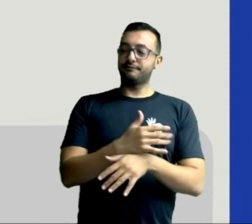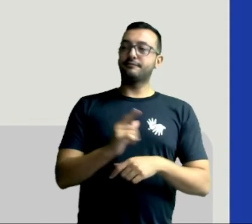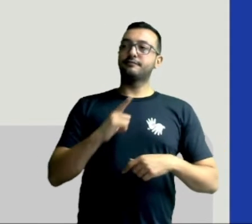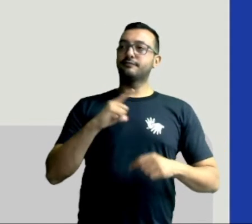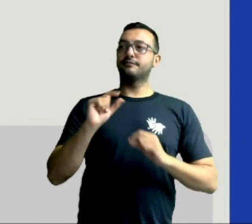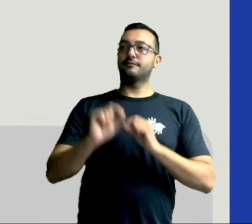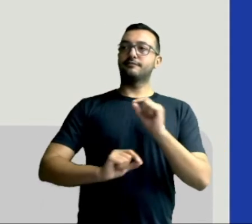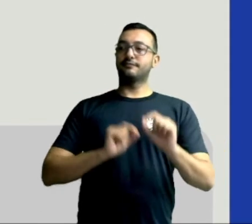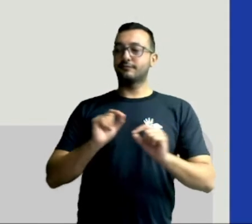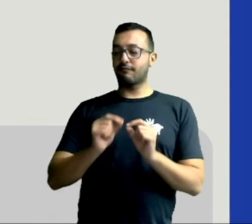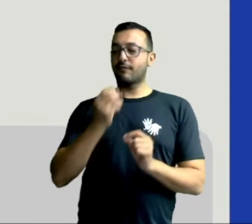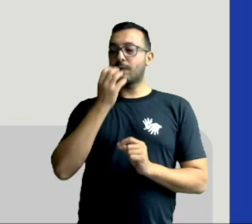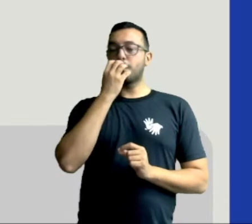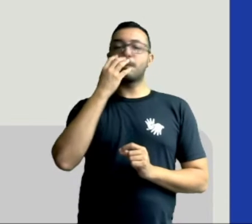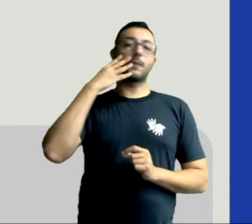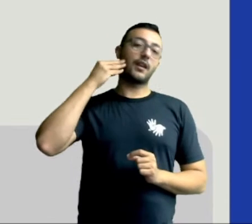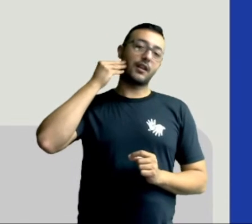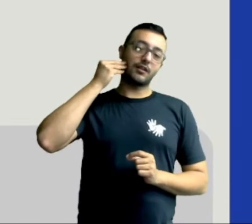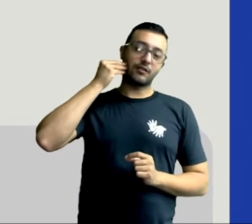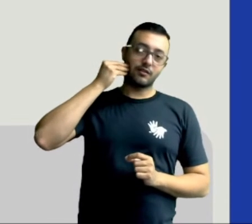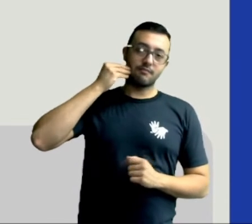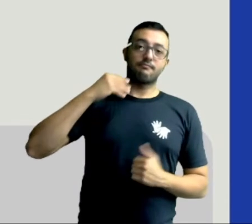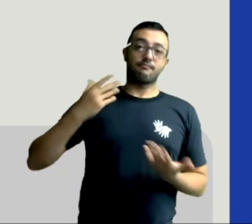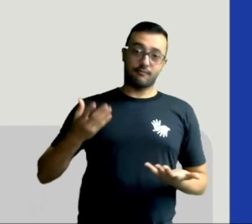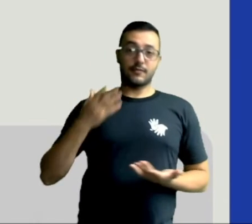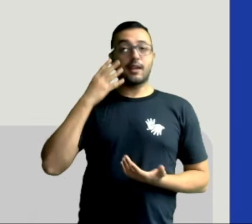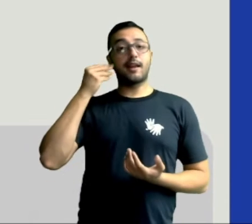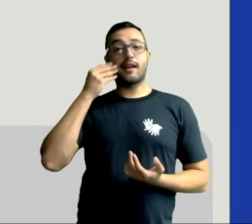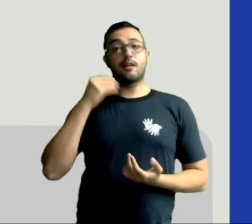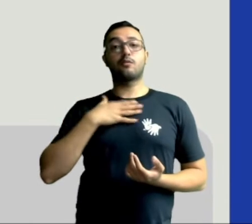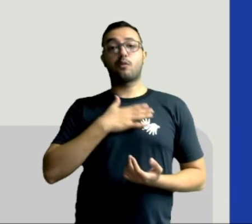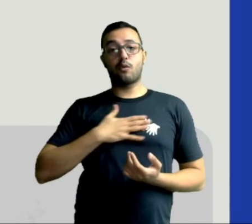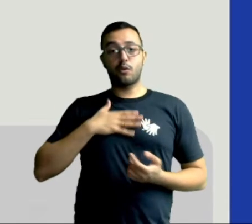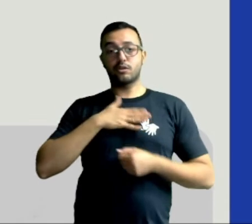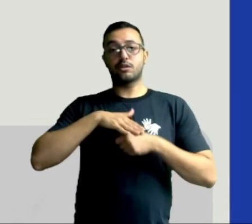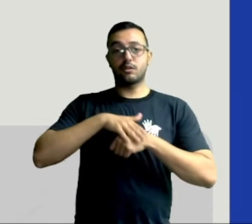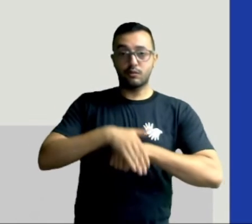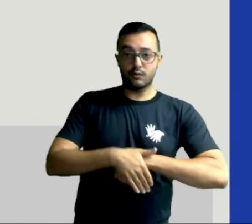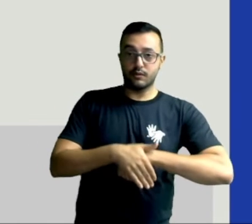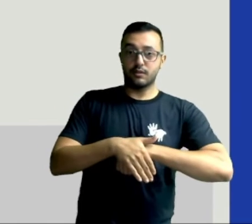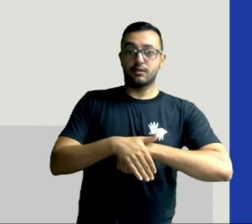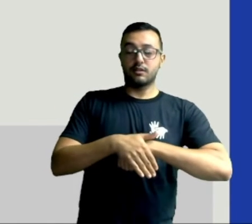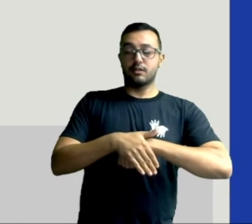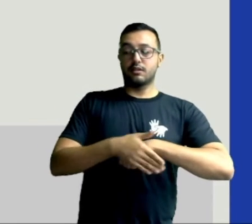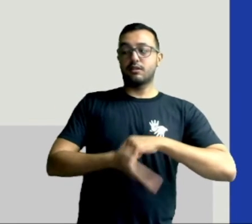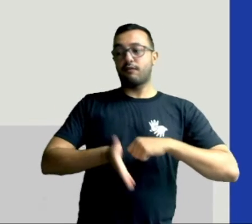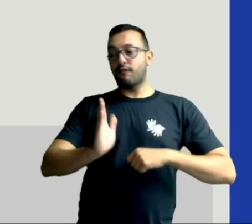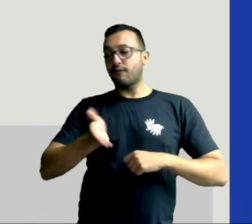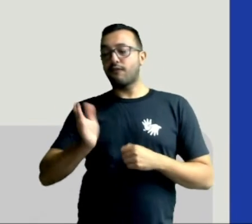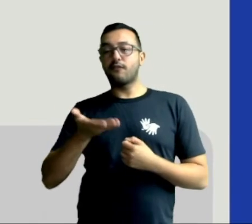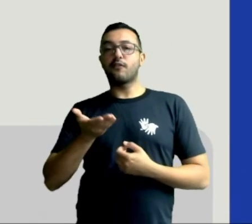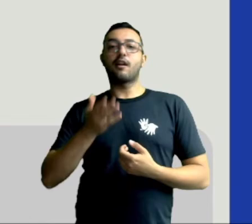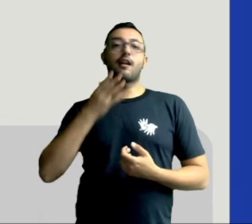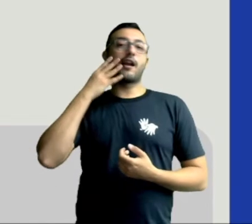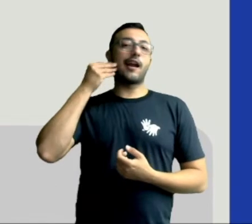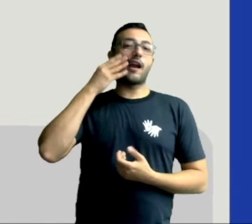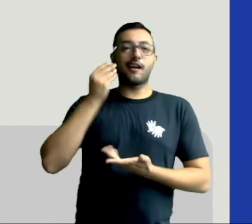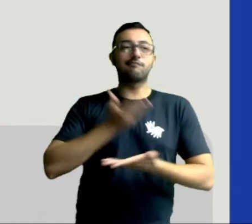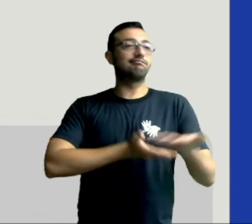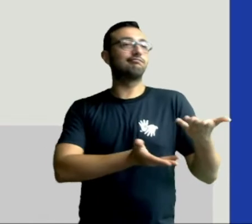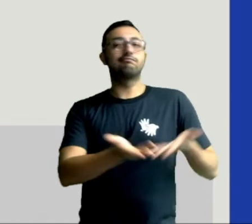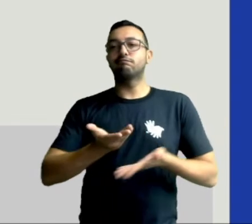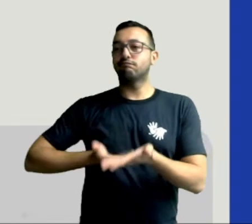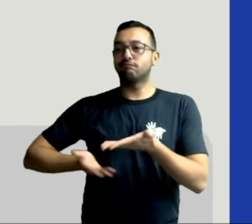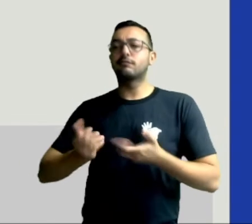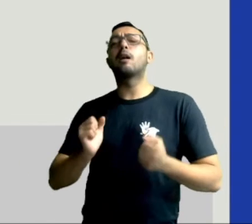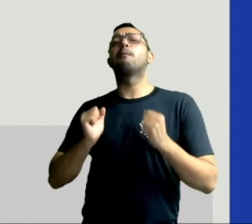está envolvido os cães e gatos. Os gatos que gostam de sair à noite para socializar com outros gatos, ele pode